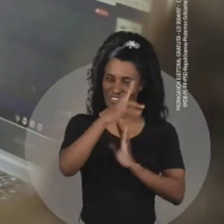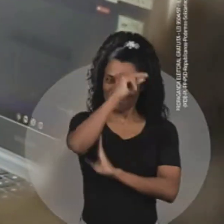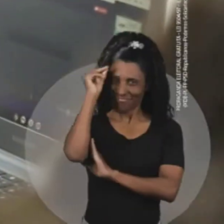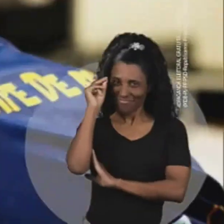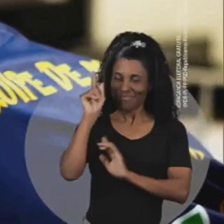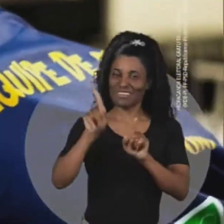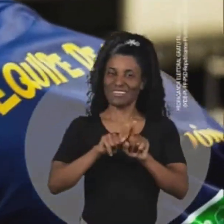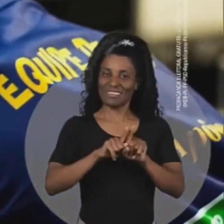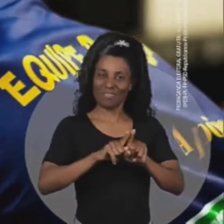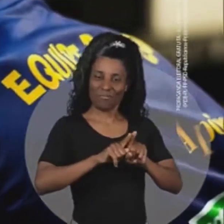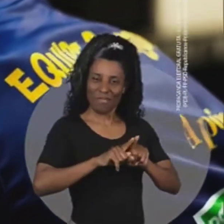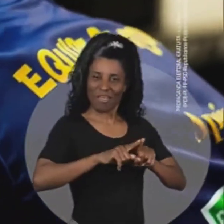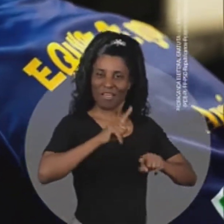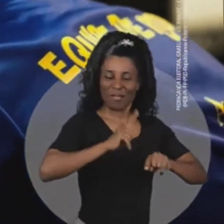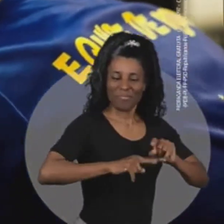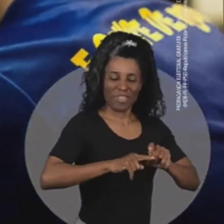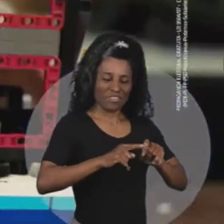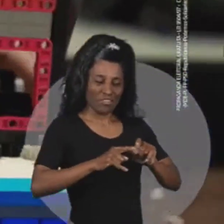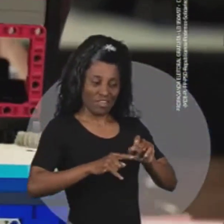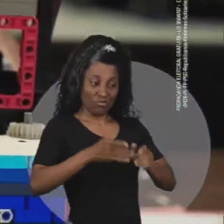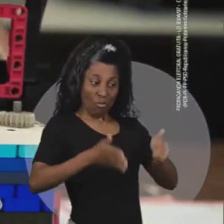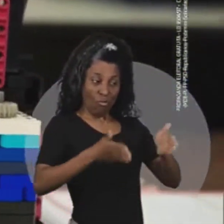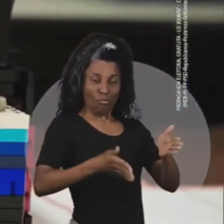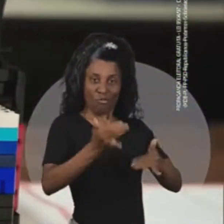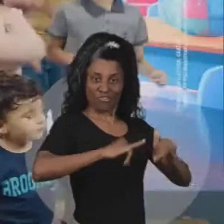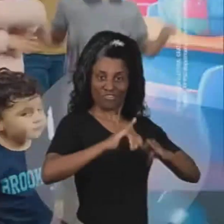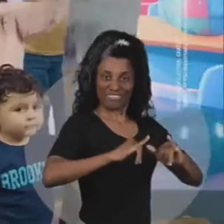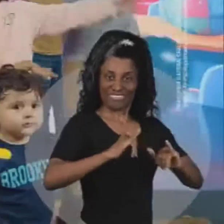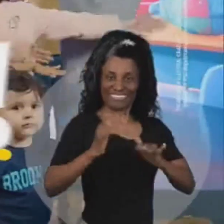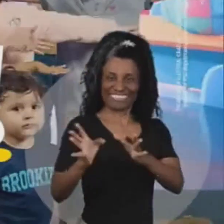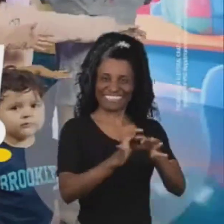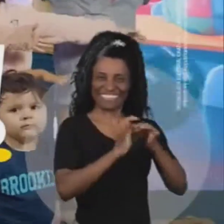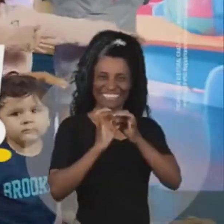municipal, além de kits de robótica para os laboratórios.